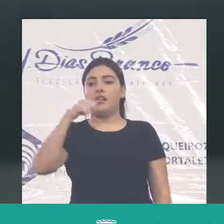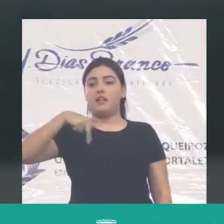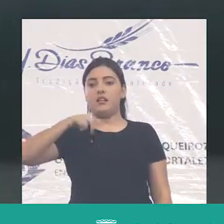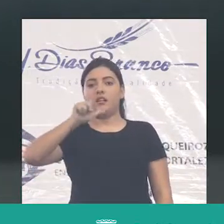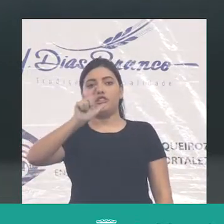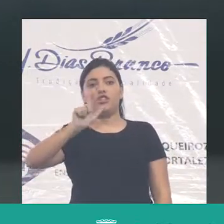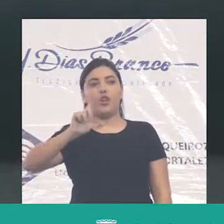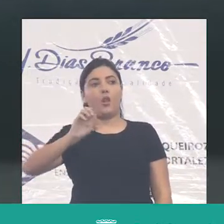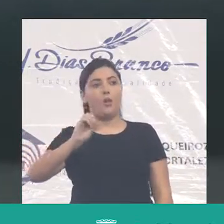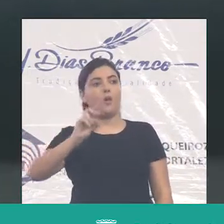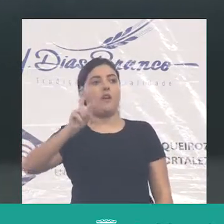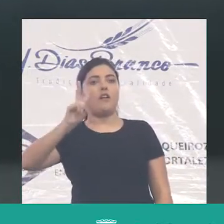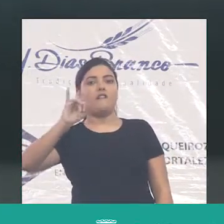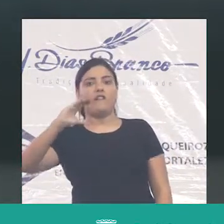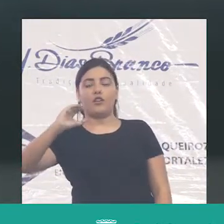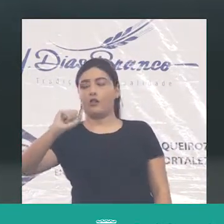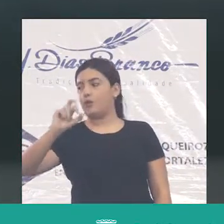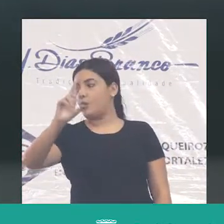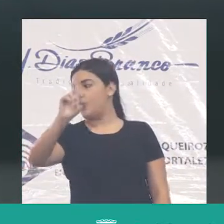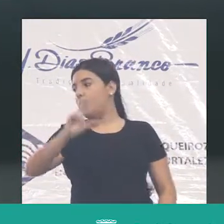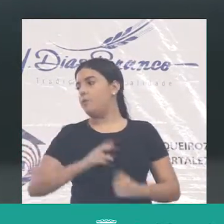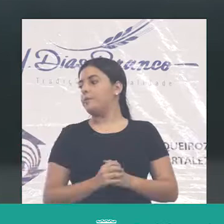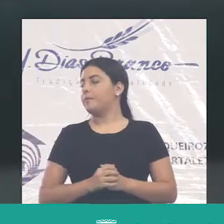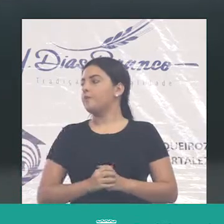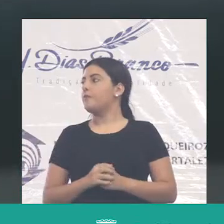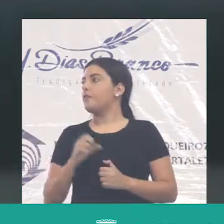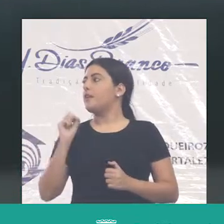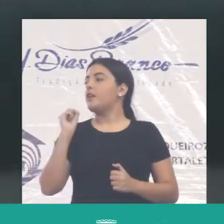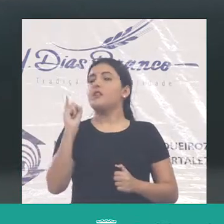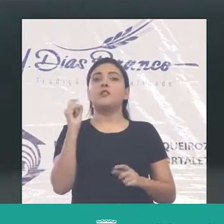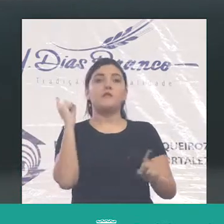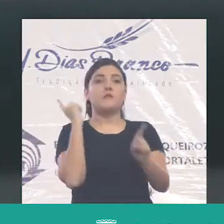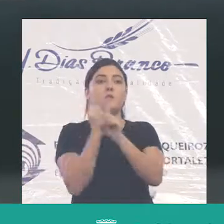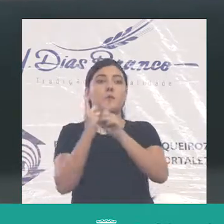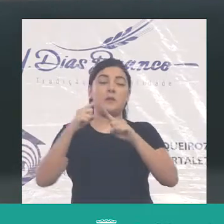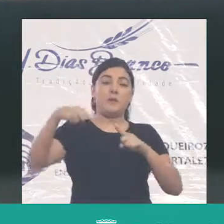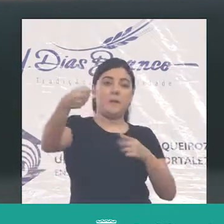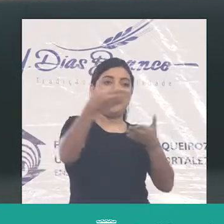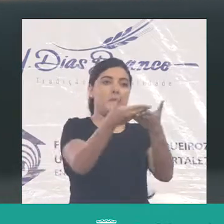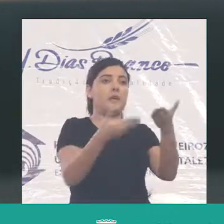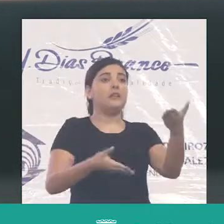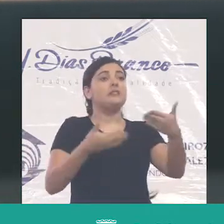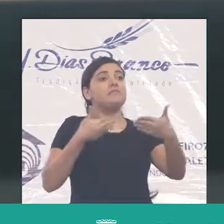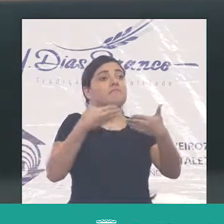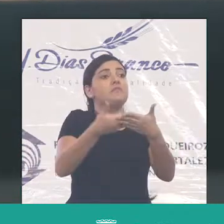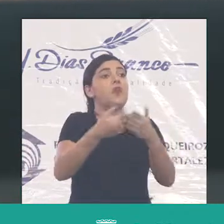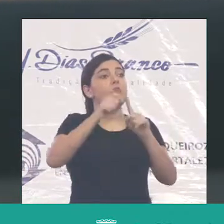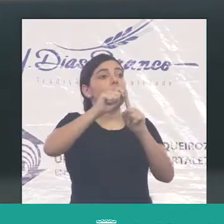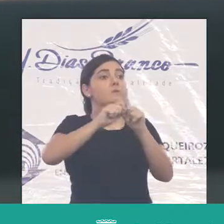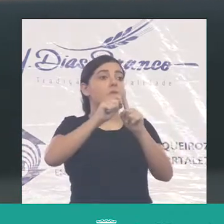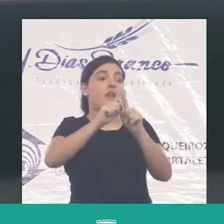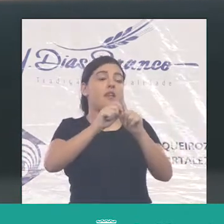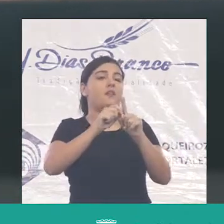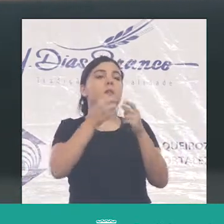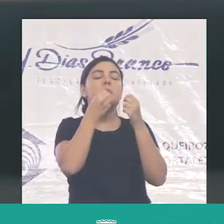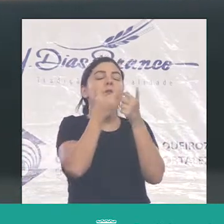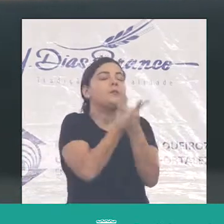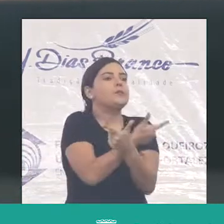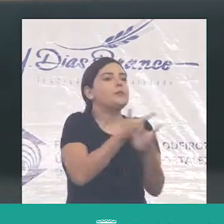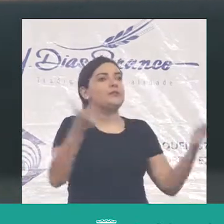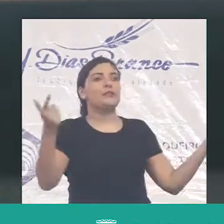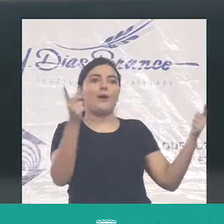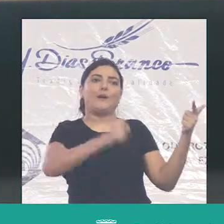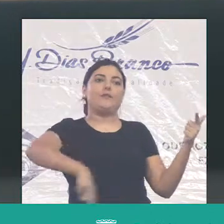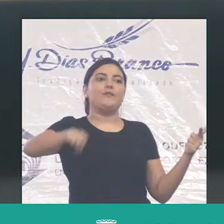Lins. É meu nome completo mesmo. E se eu não encontrar com vocês até o dia da prova, está bem pertinho, né? Falta só um mês. Boa sorte a